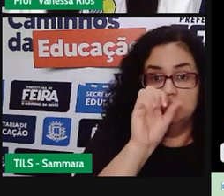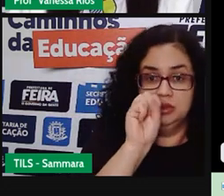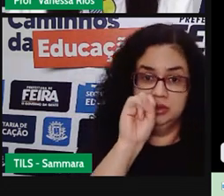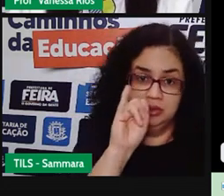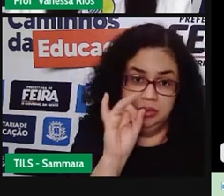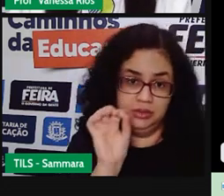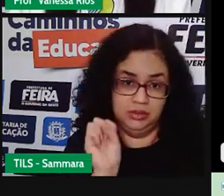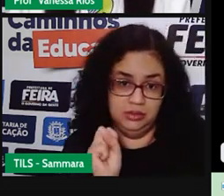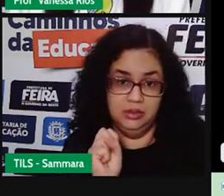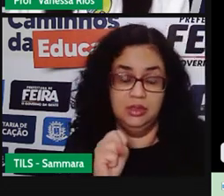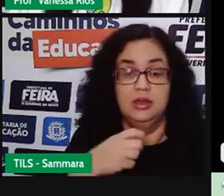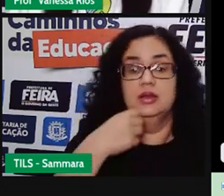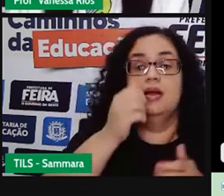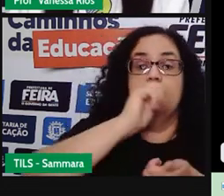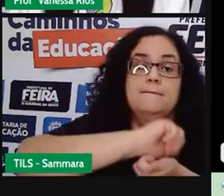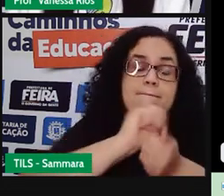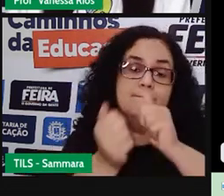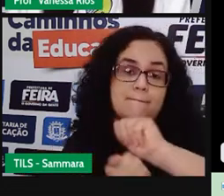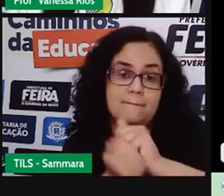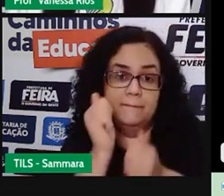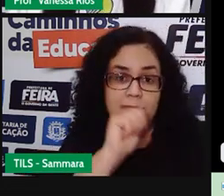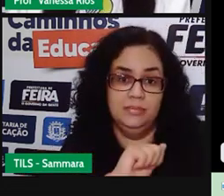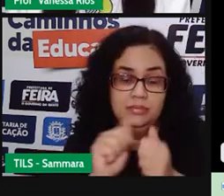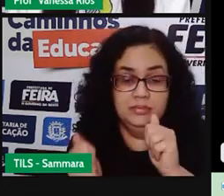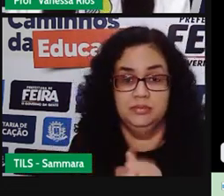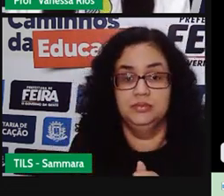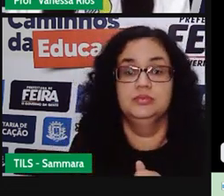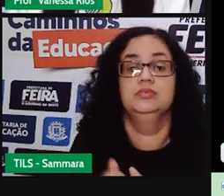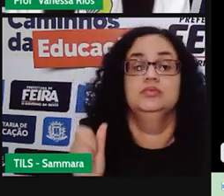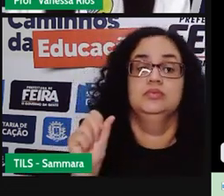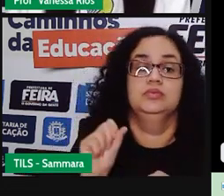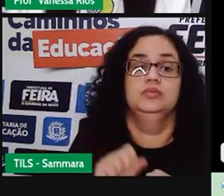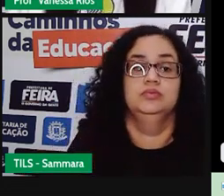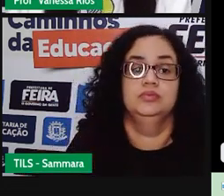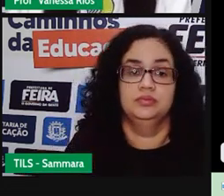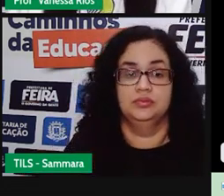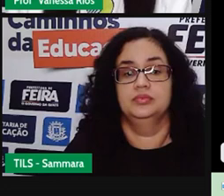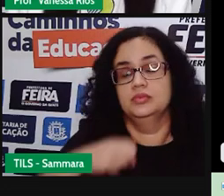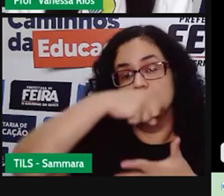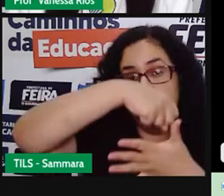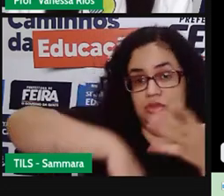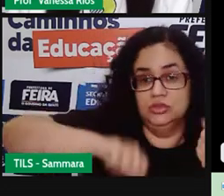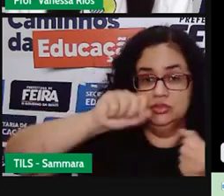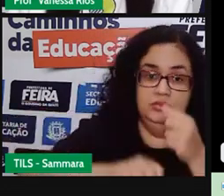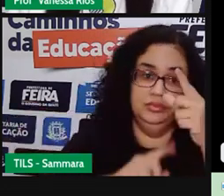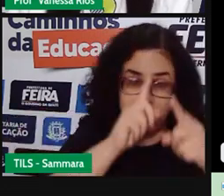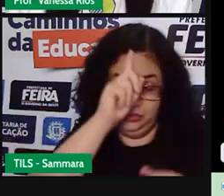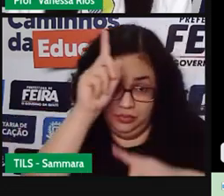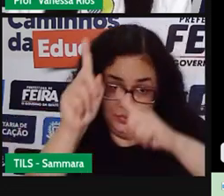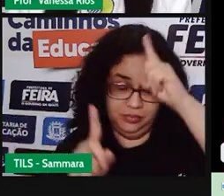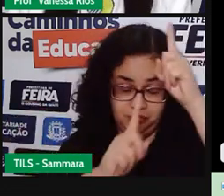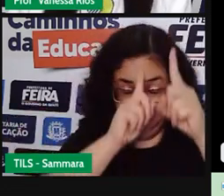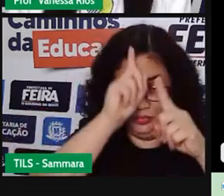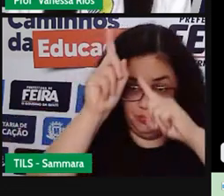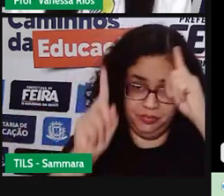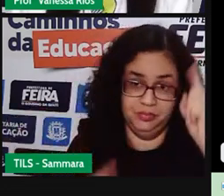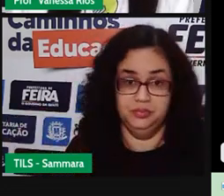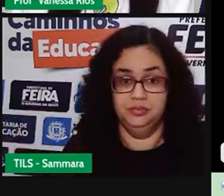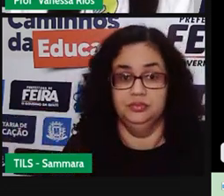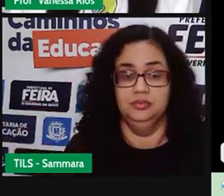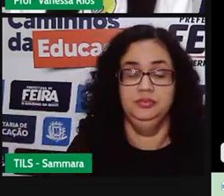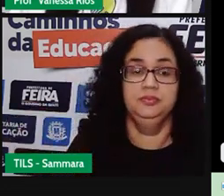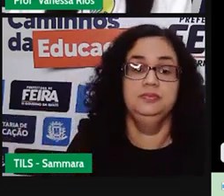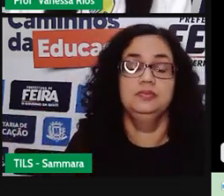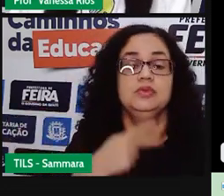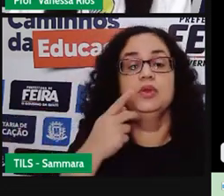de criar ou de fazer. Então, quando a gente pensa em poesia, a gente está pensando num tipo de texto